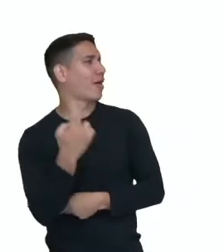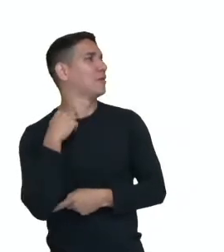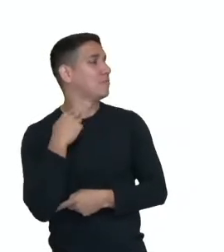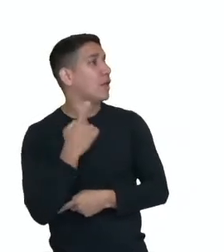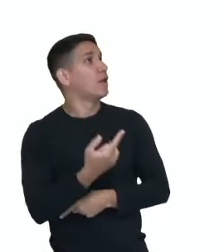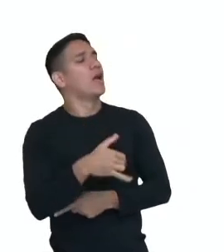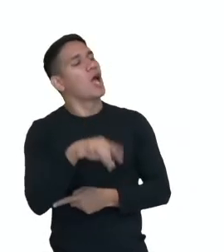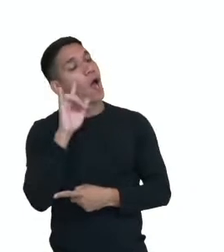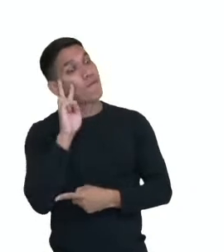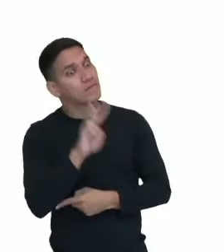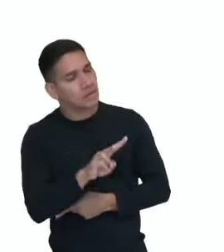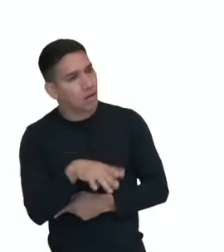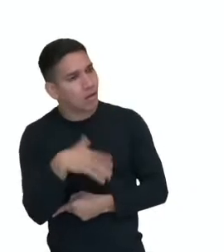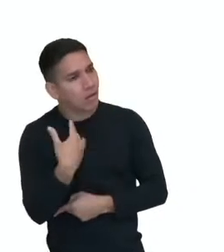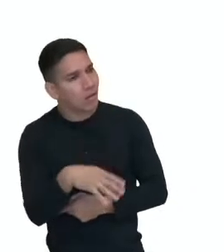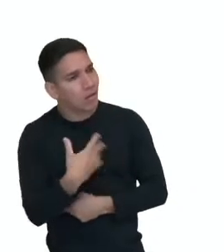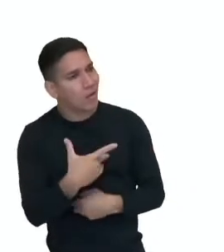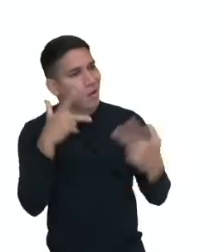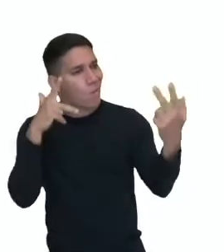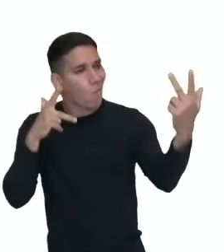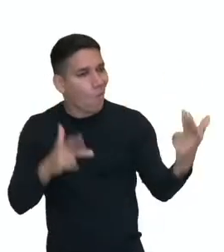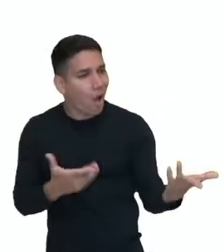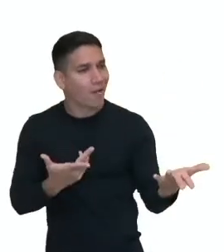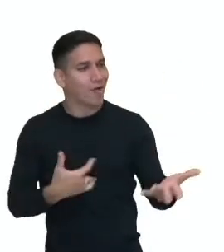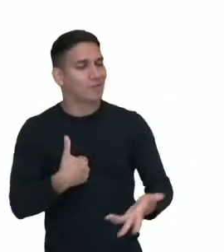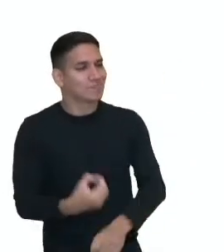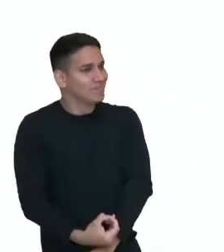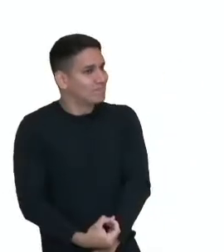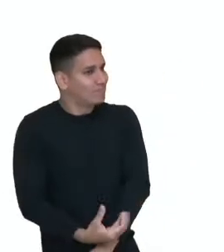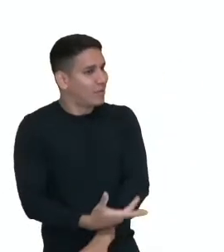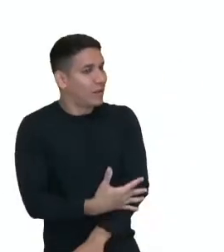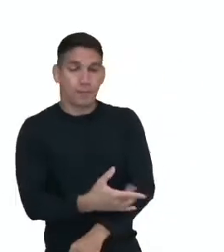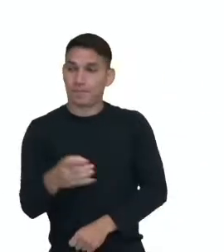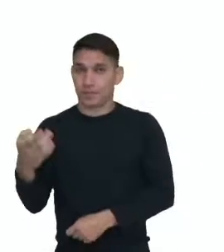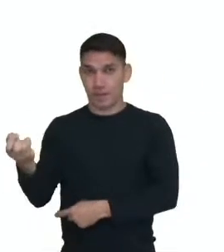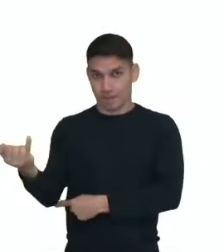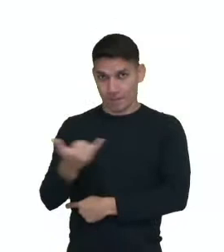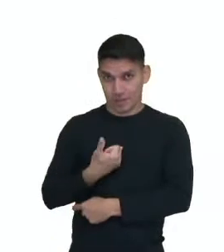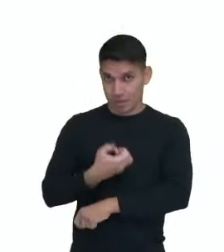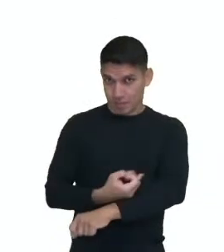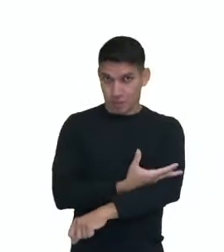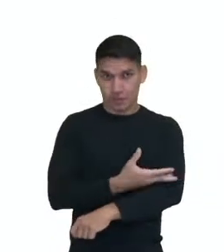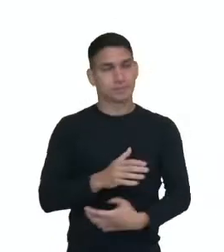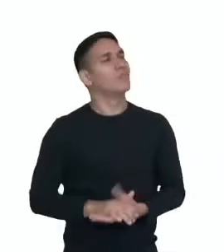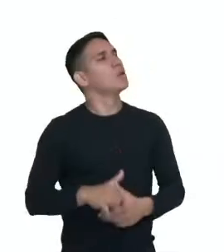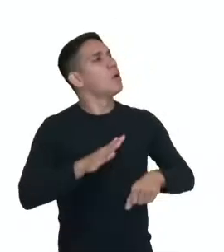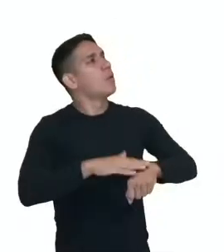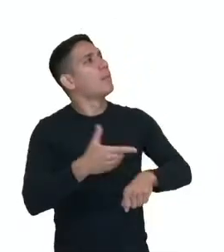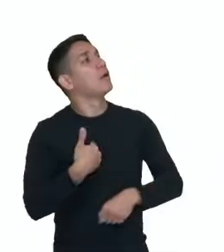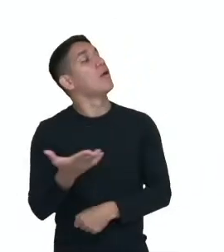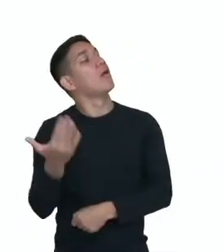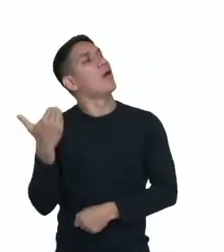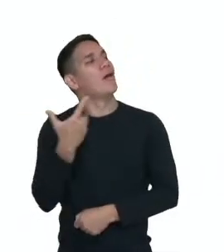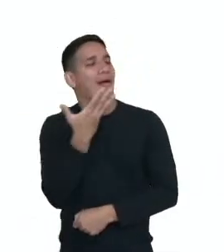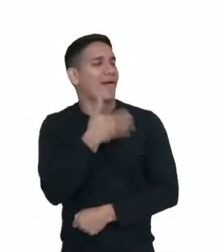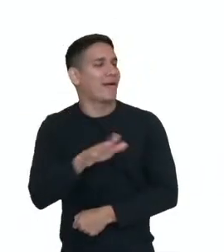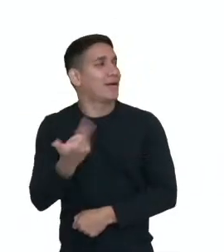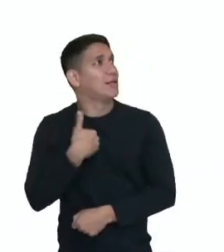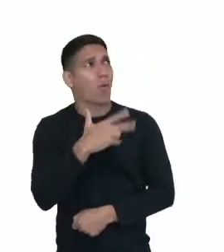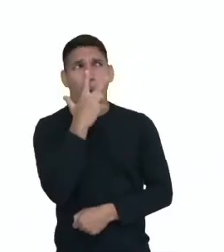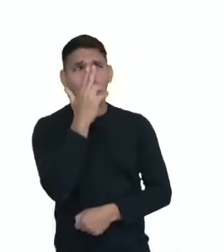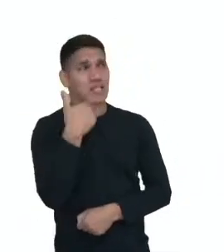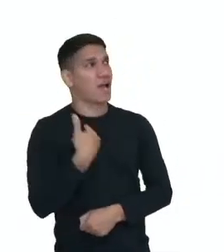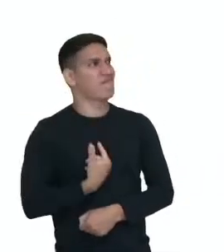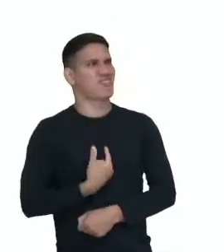bem ilustrado. Emocionado, relatou: quando eu era menino, eu achava que eu era o